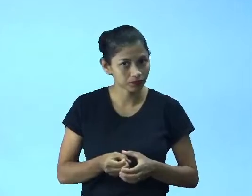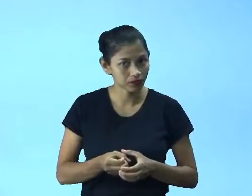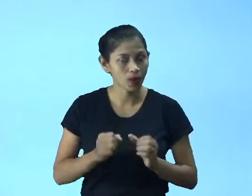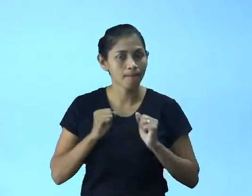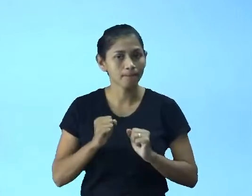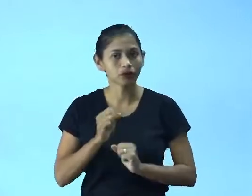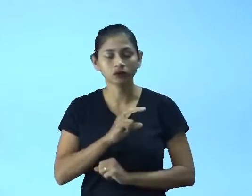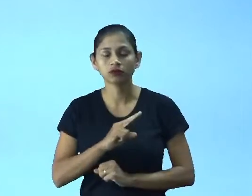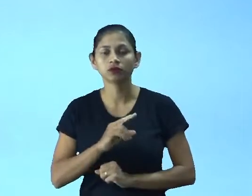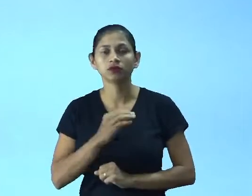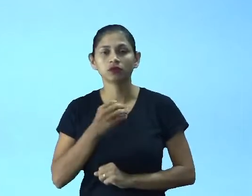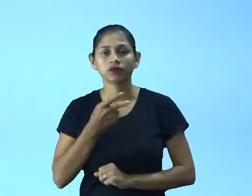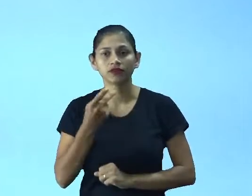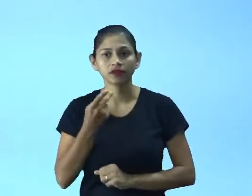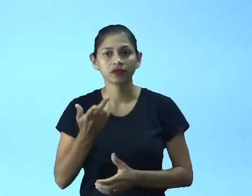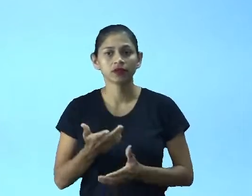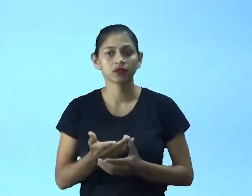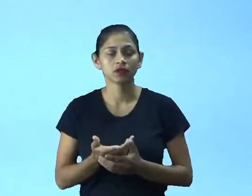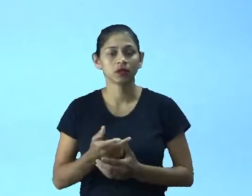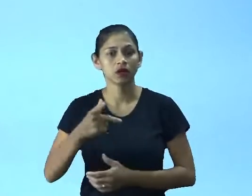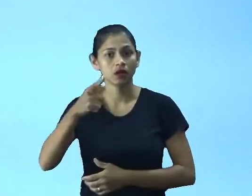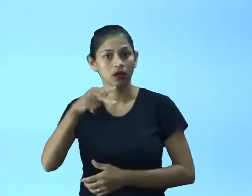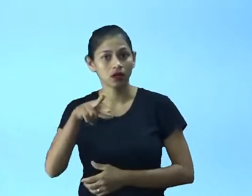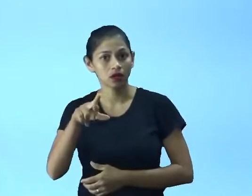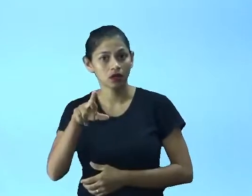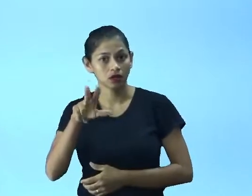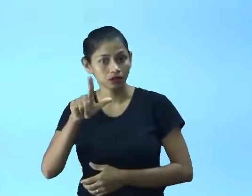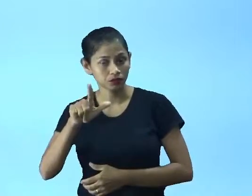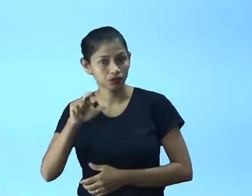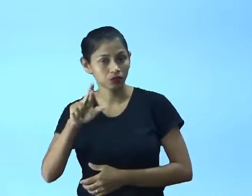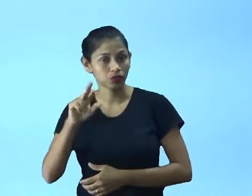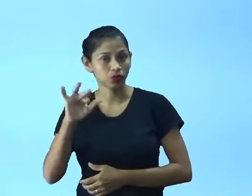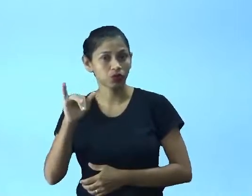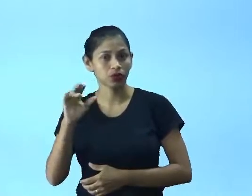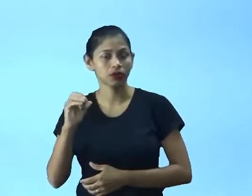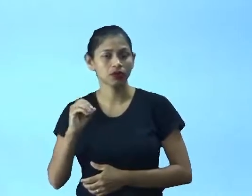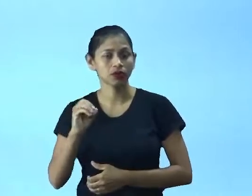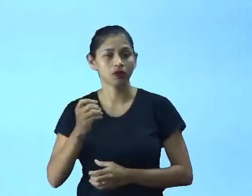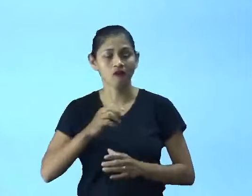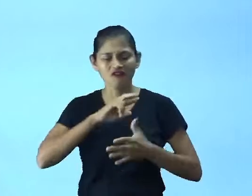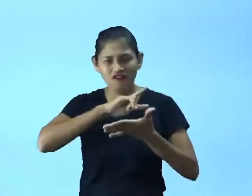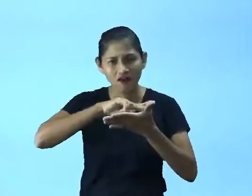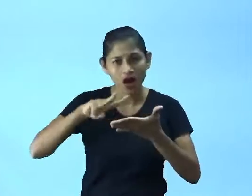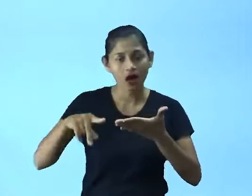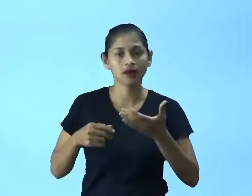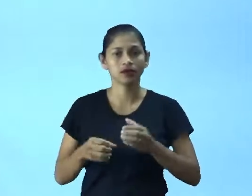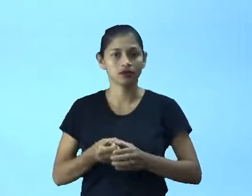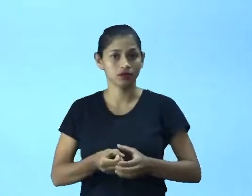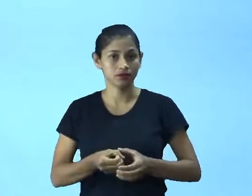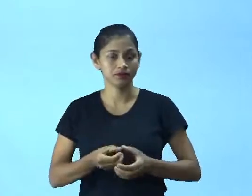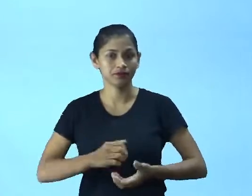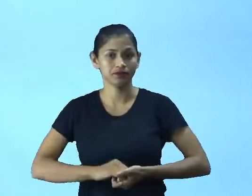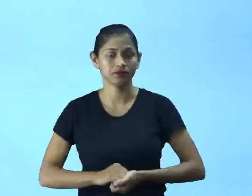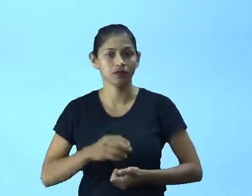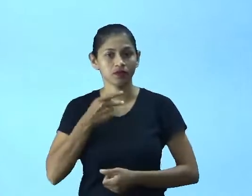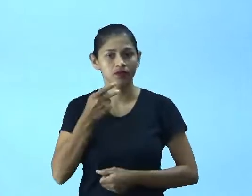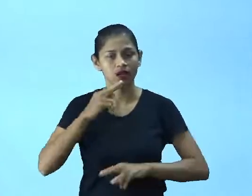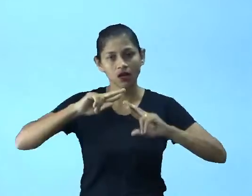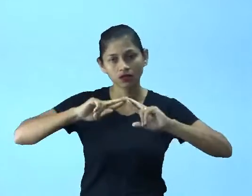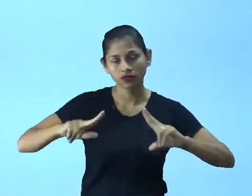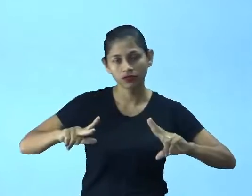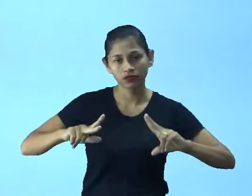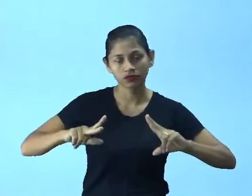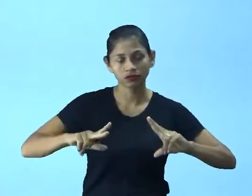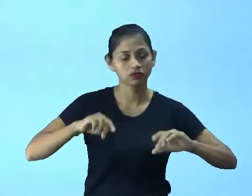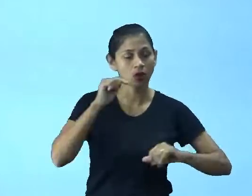podemos chamá-las de pluricelulares ou multicelulares. São aquelas que contêm múltiplas células, né? Então, falando sobre a diferença